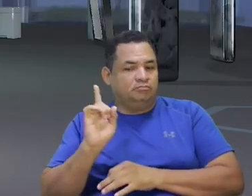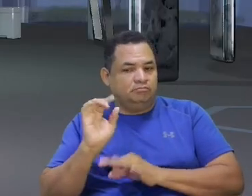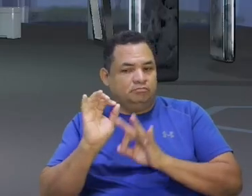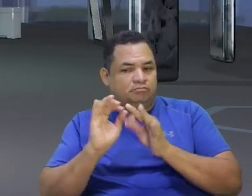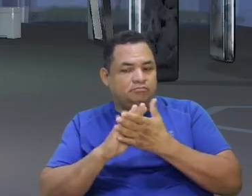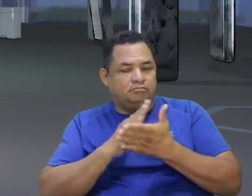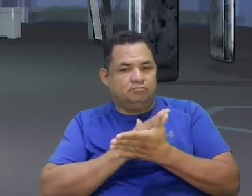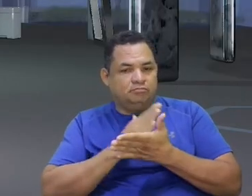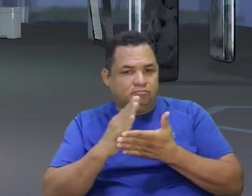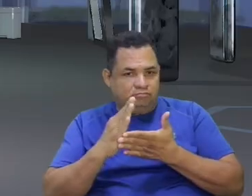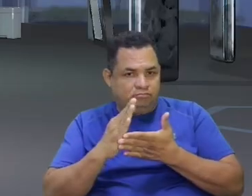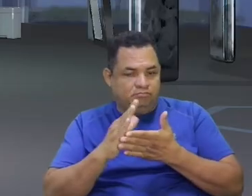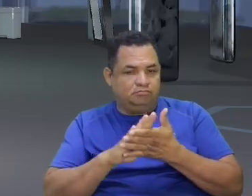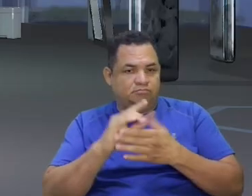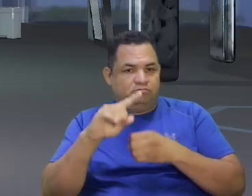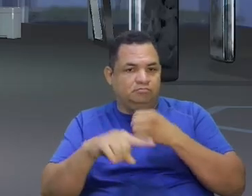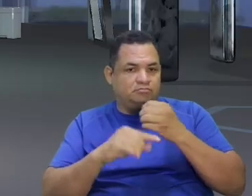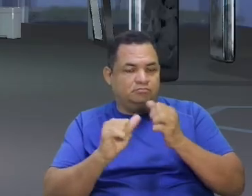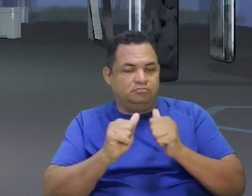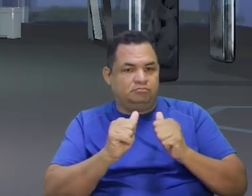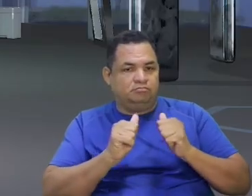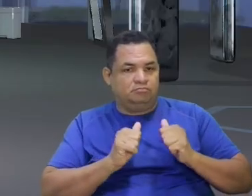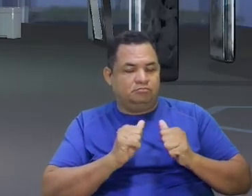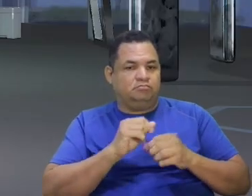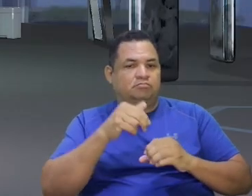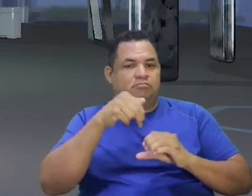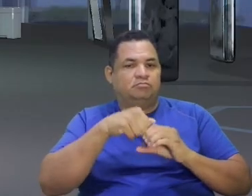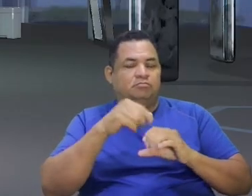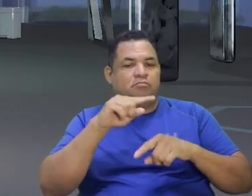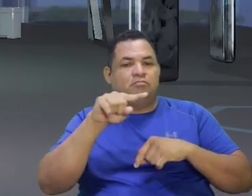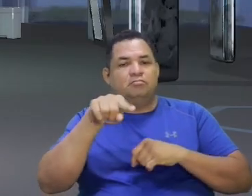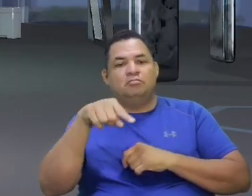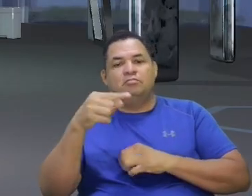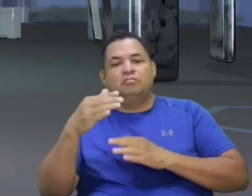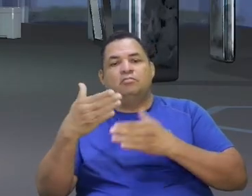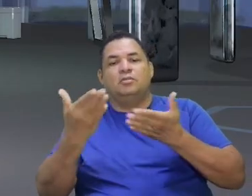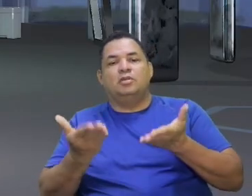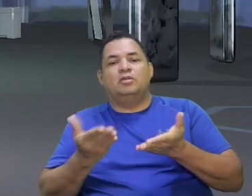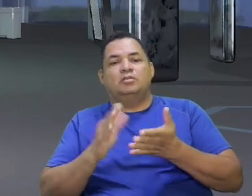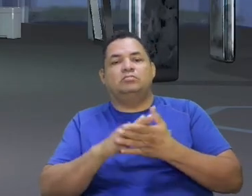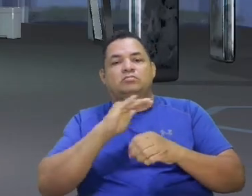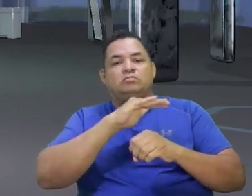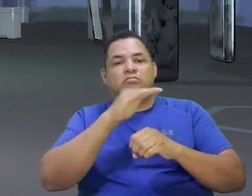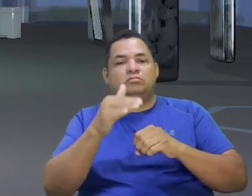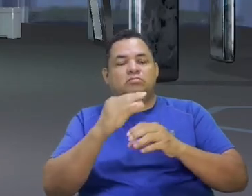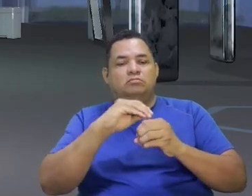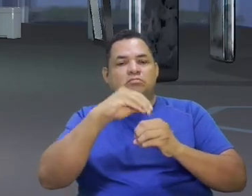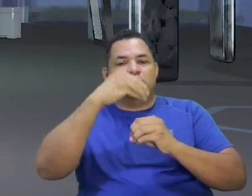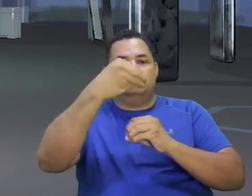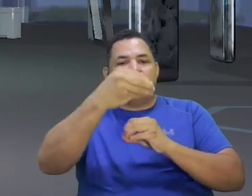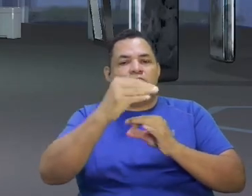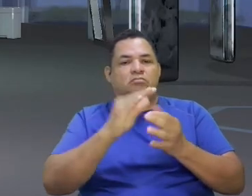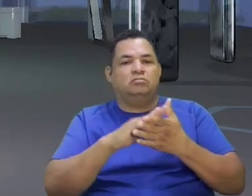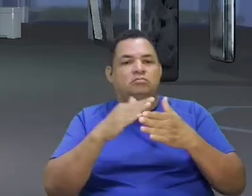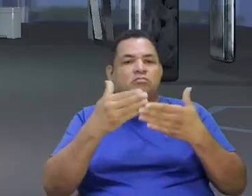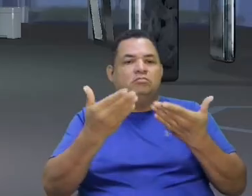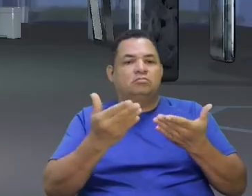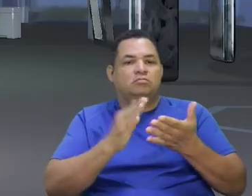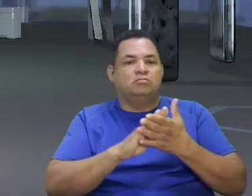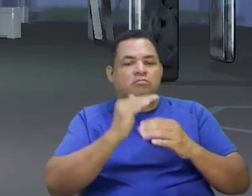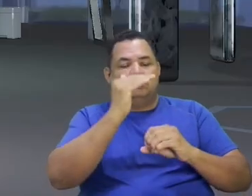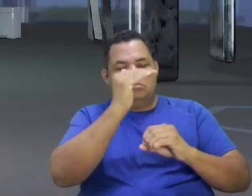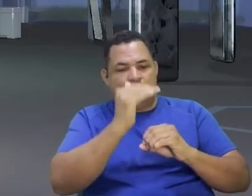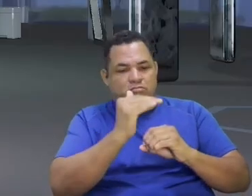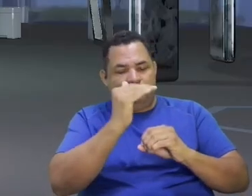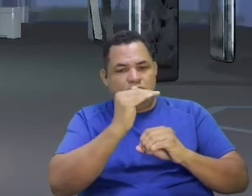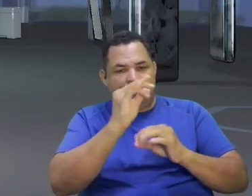você partir do átomo neutro para depois ver qual é a camada mais externa, qual o